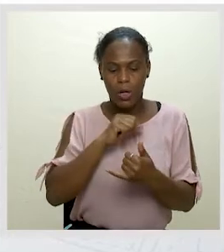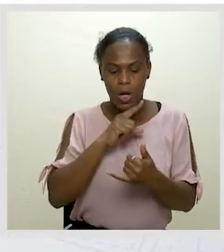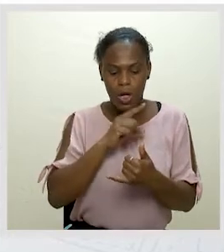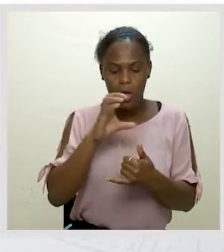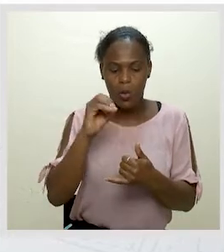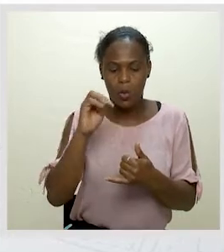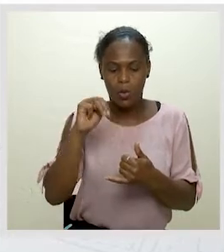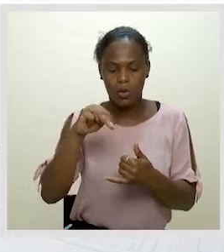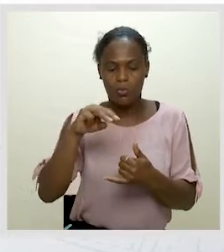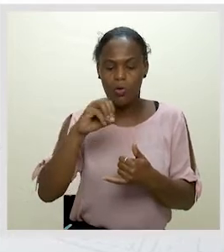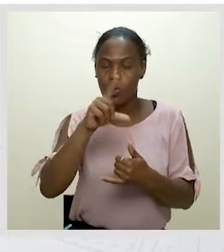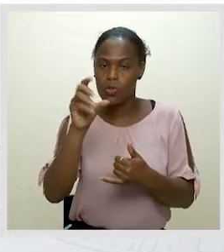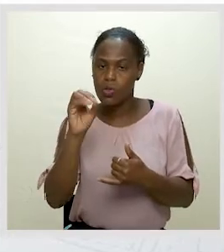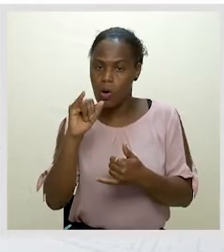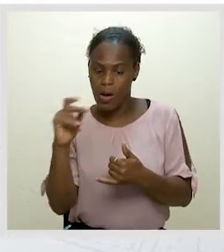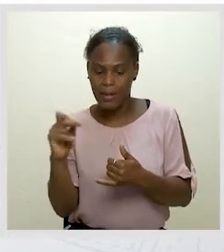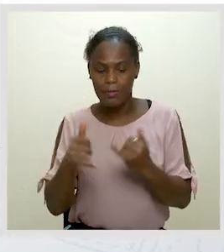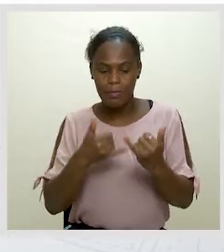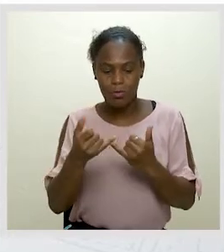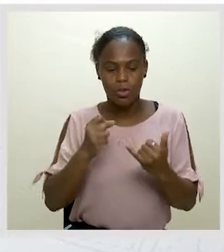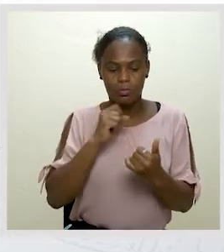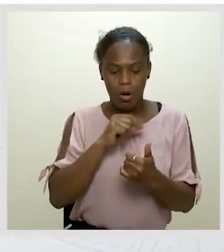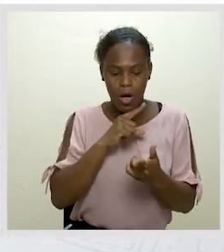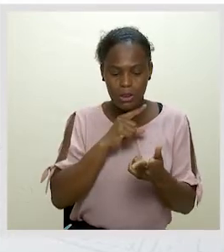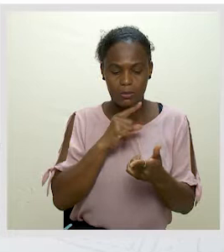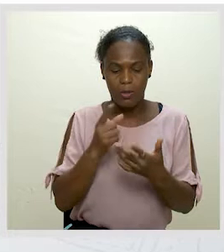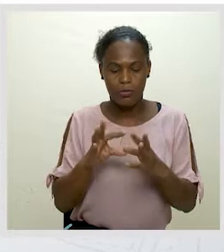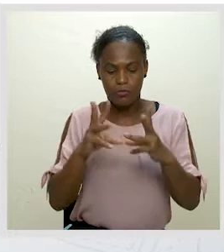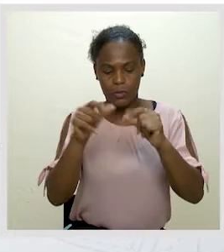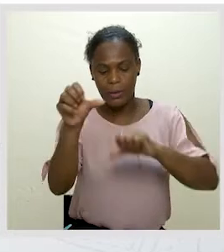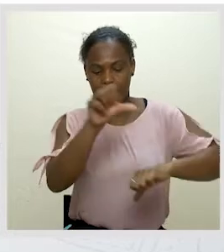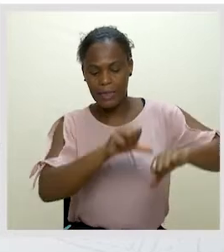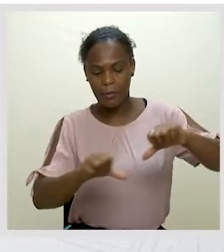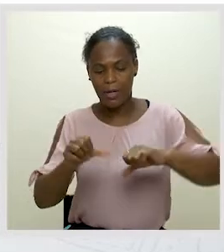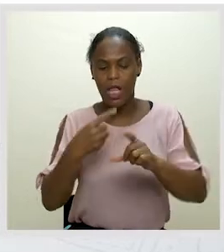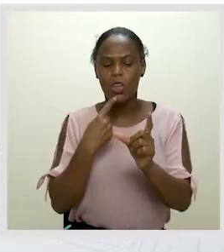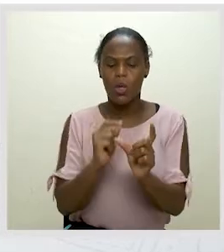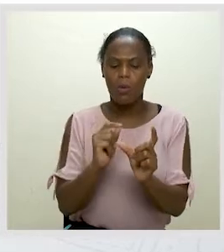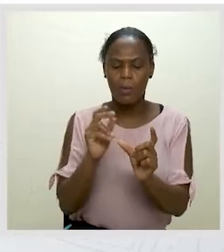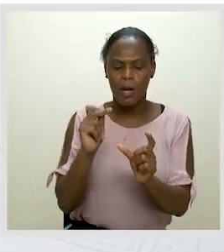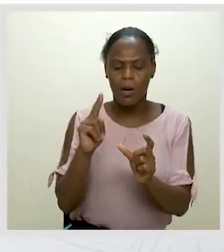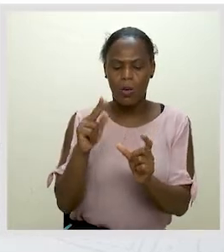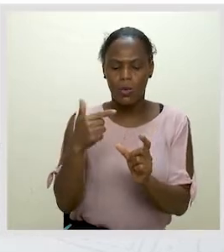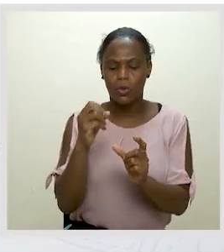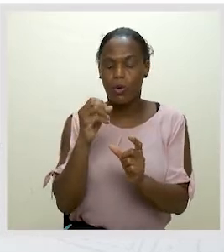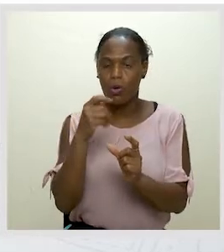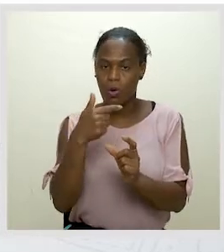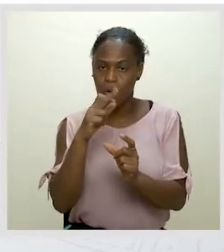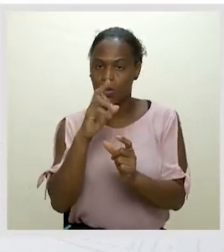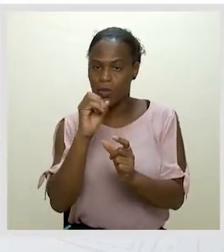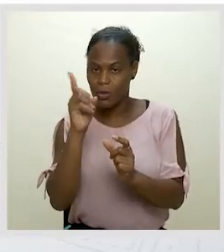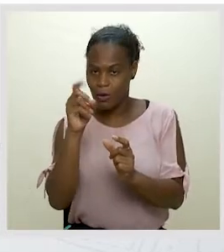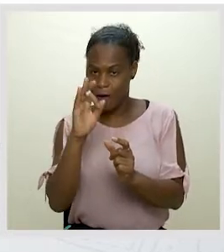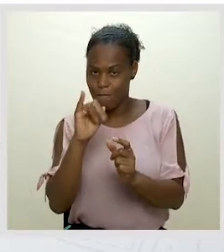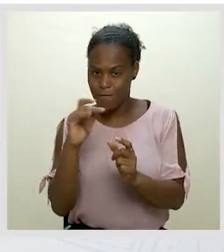é autotrofia ou autotrófica e heterotrofia ou